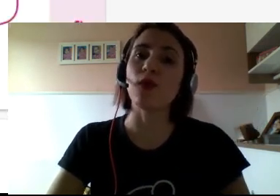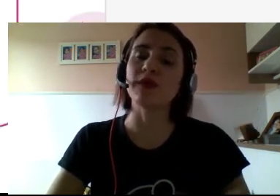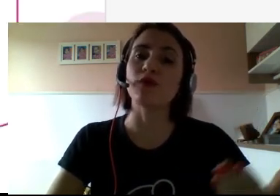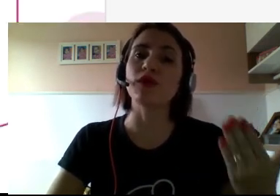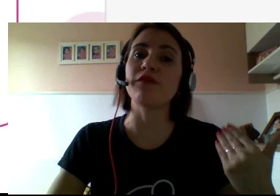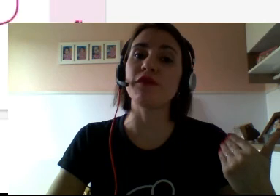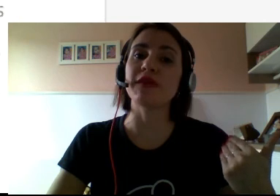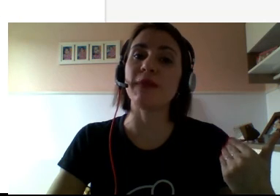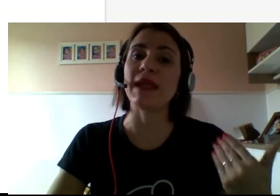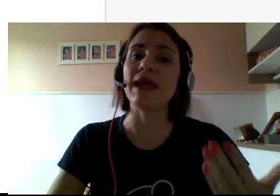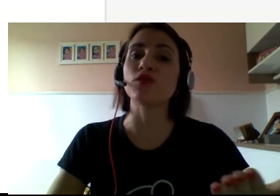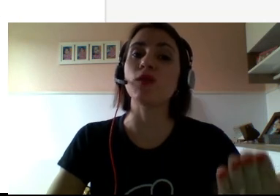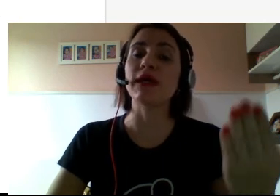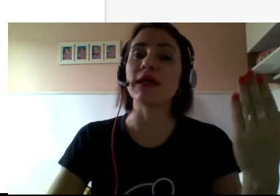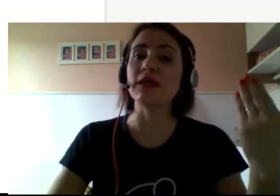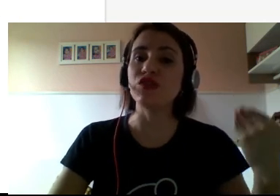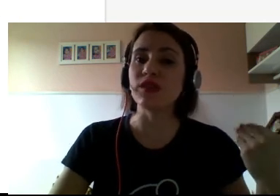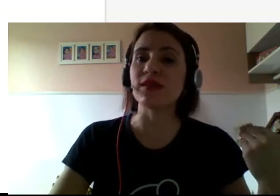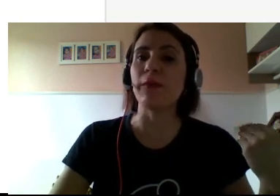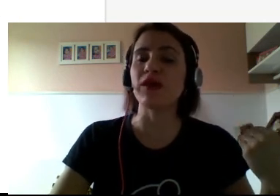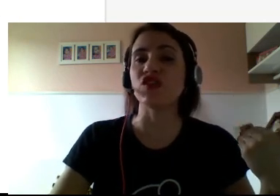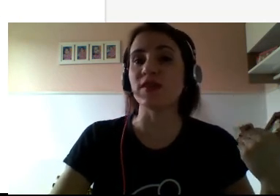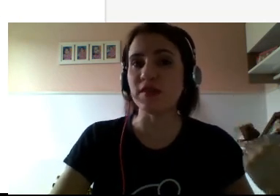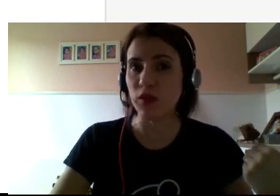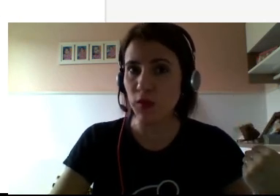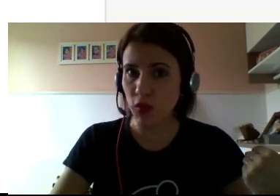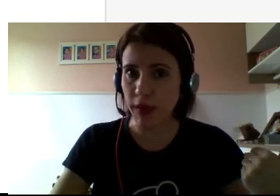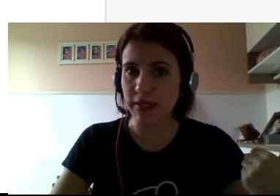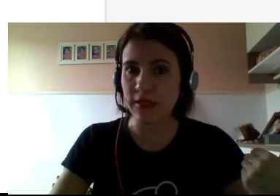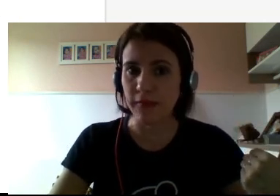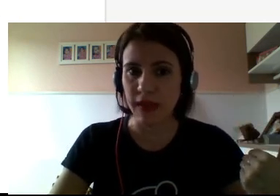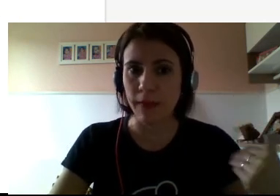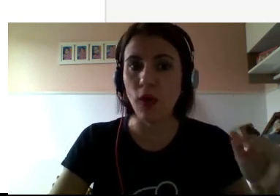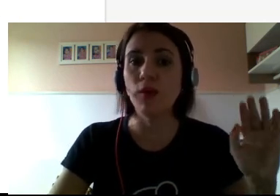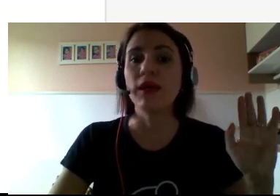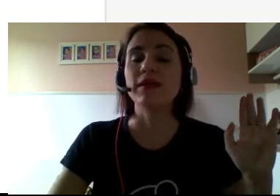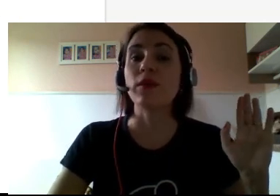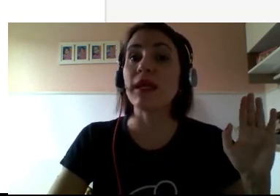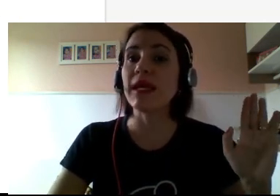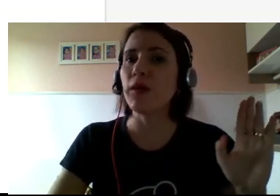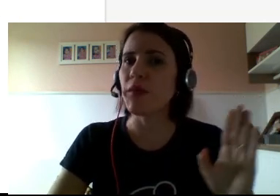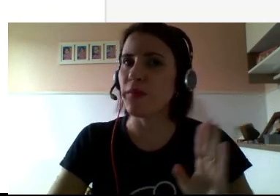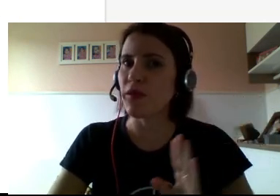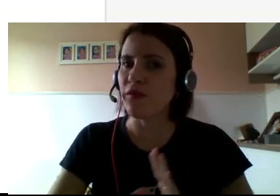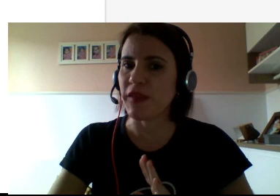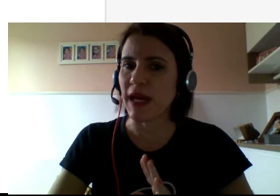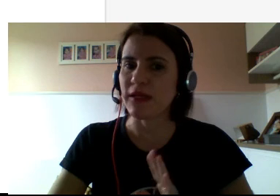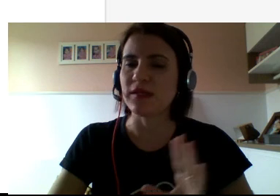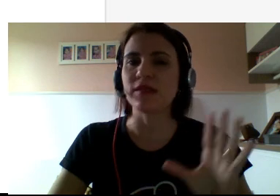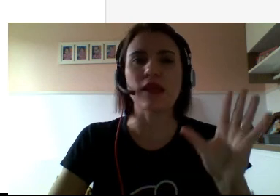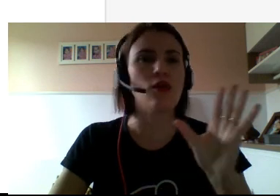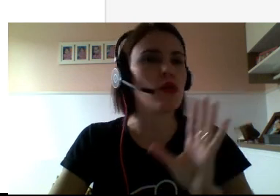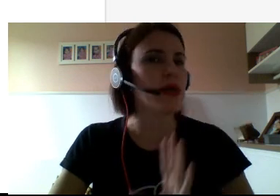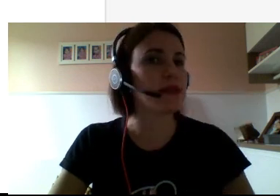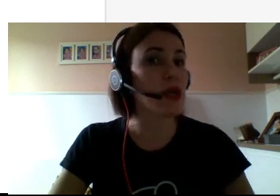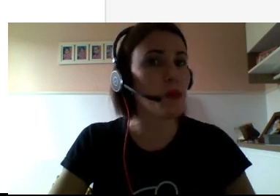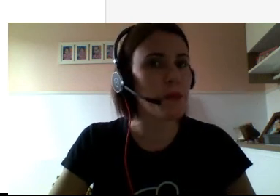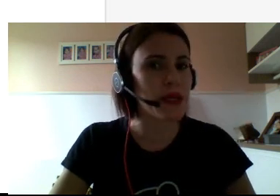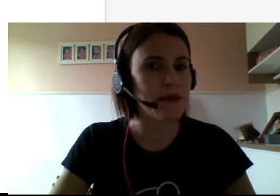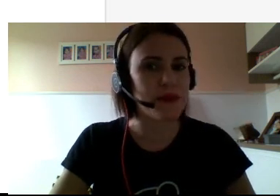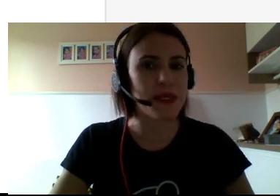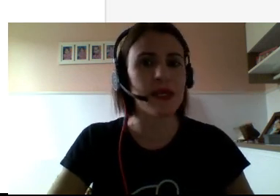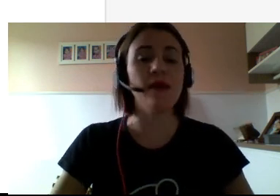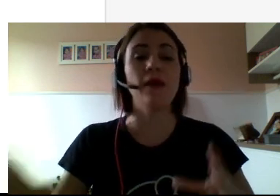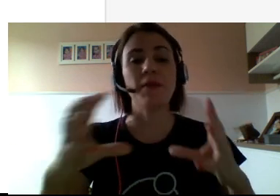consultar o conteúdo que foi trabalhado antes da página 102 Tá bom então Leiam primeiro a frase sem